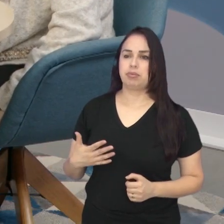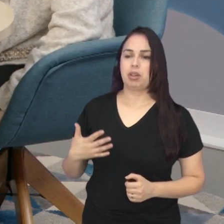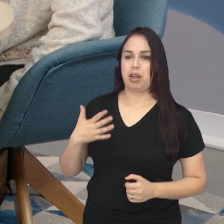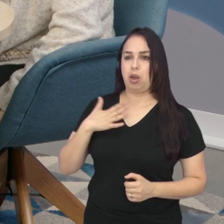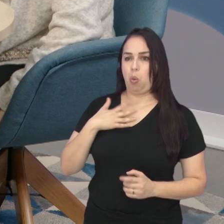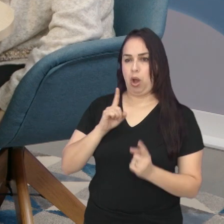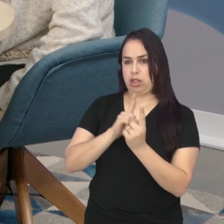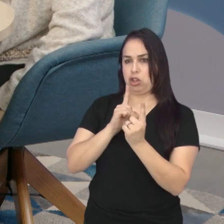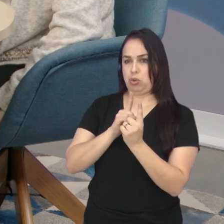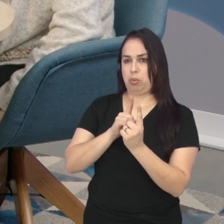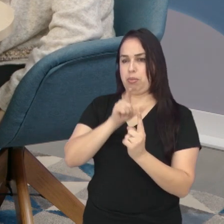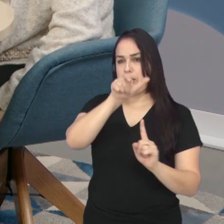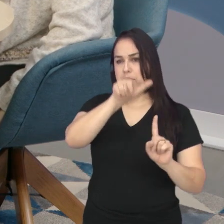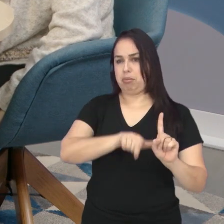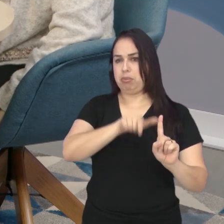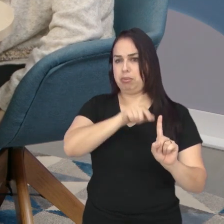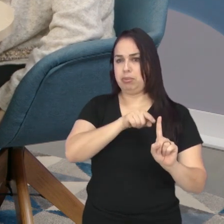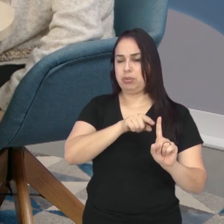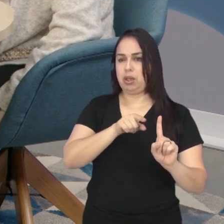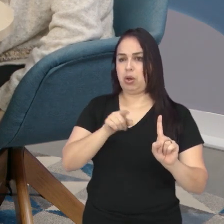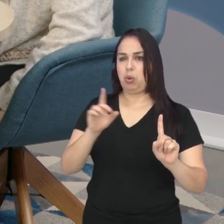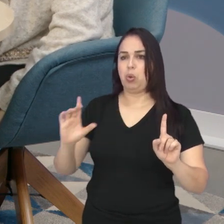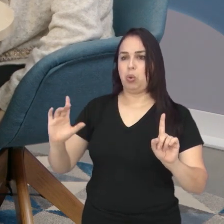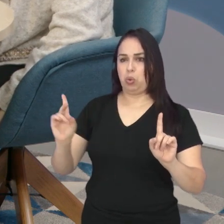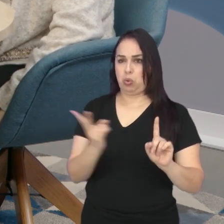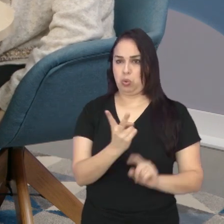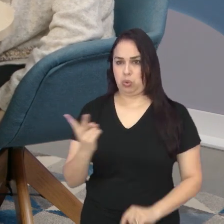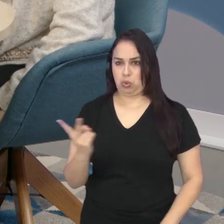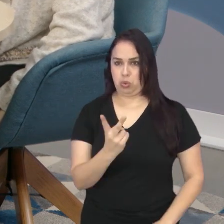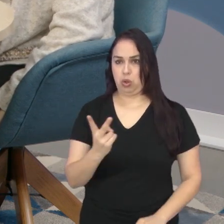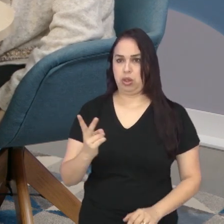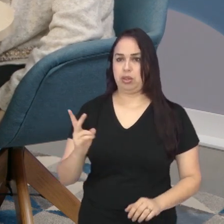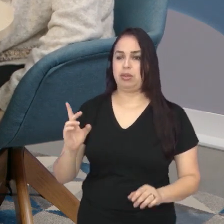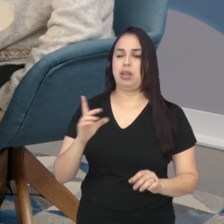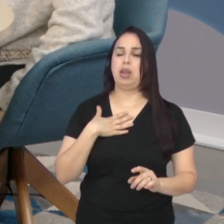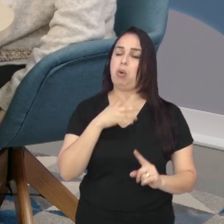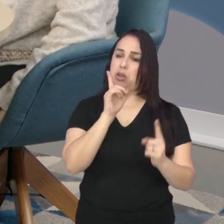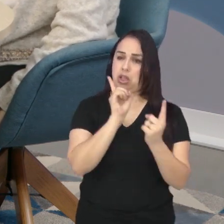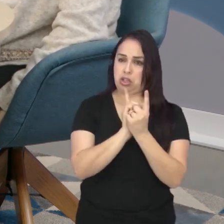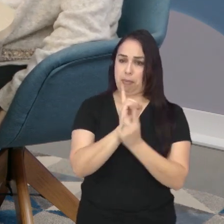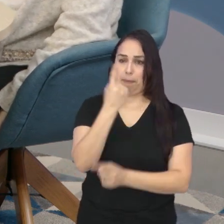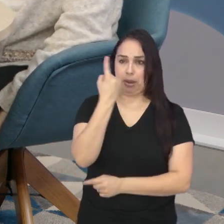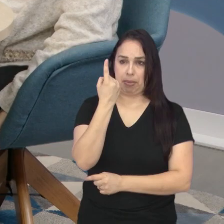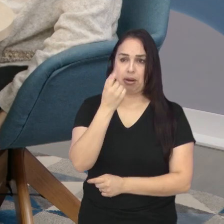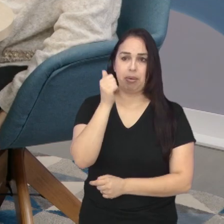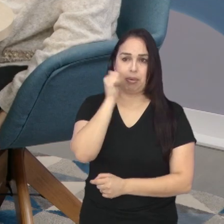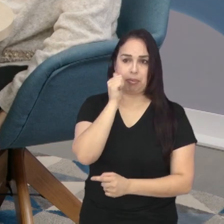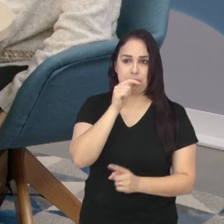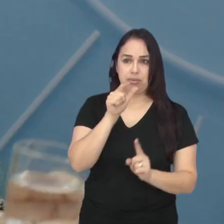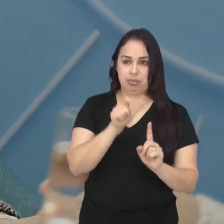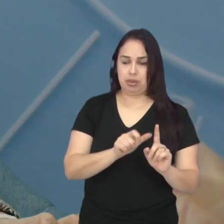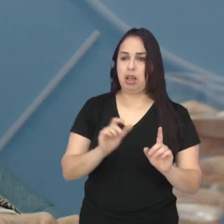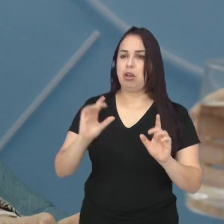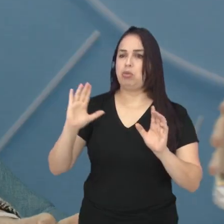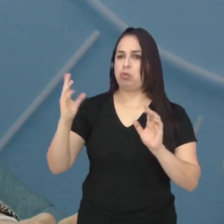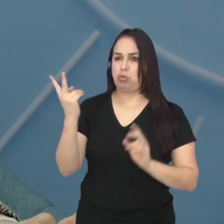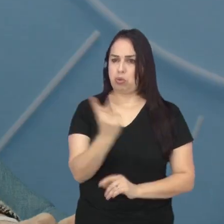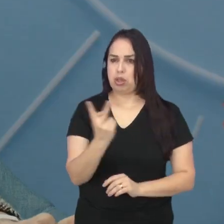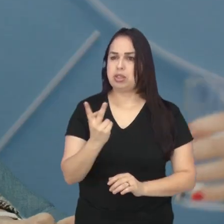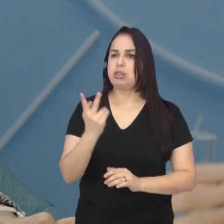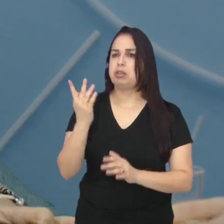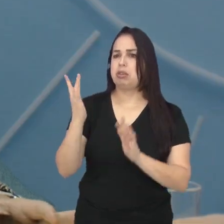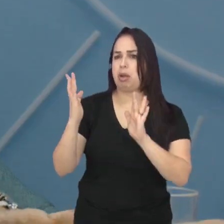teve um caso que eu atendi era um casal, na verdade eu atendi a moça, mas ela tinha um relacionamento